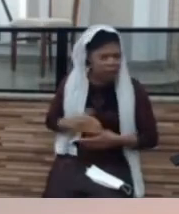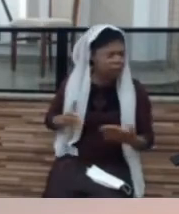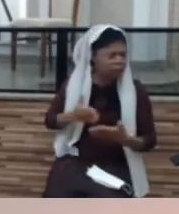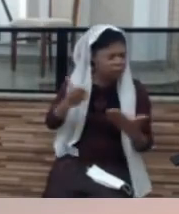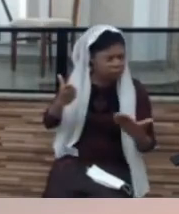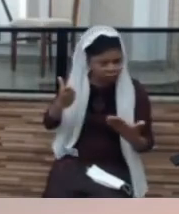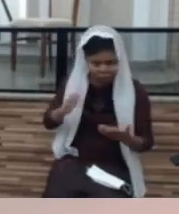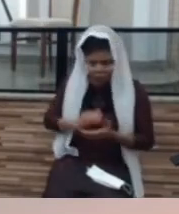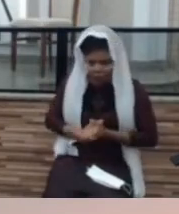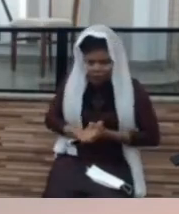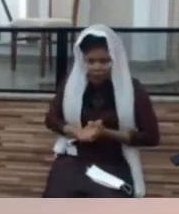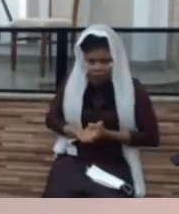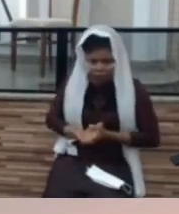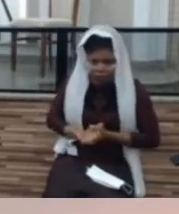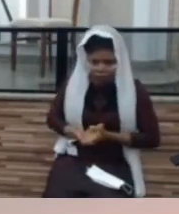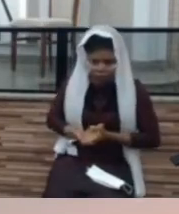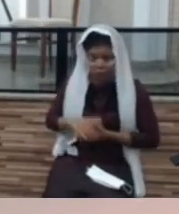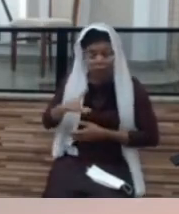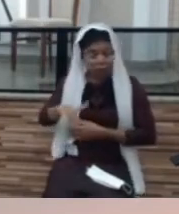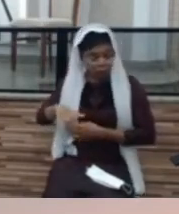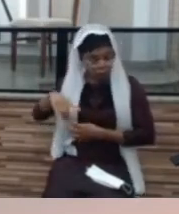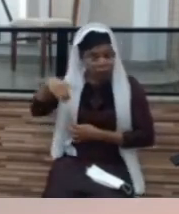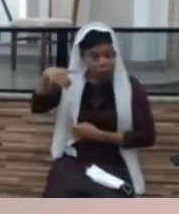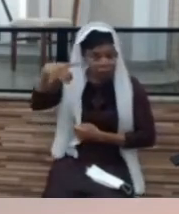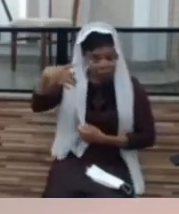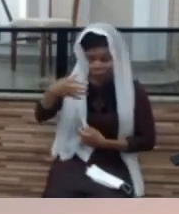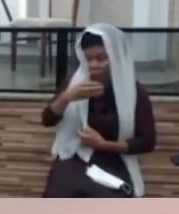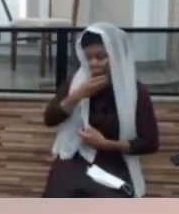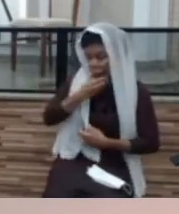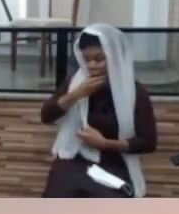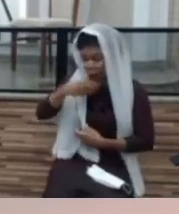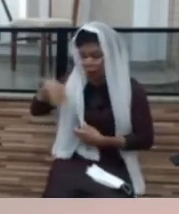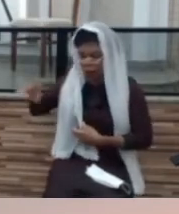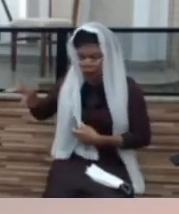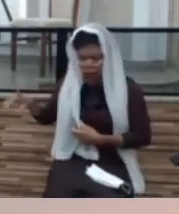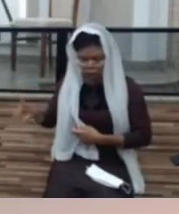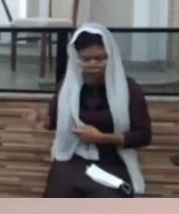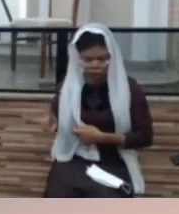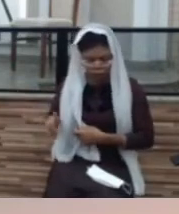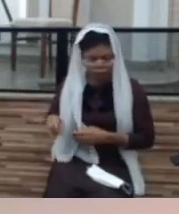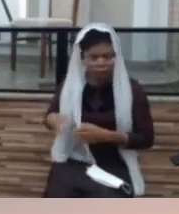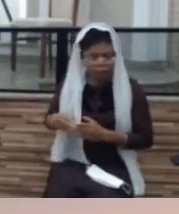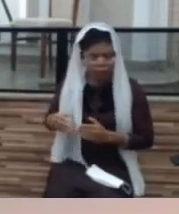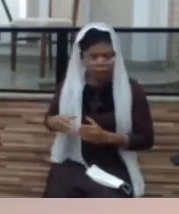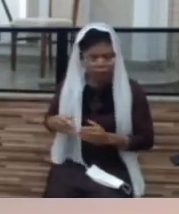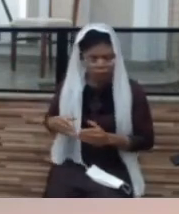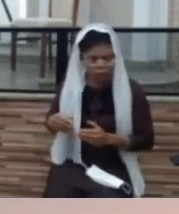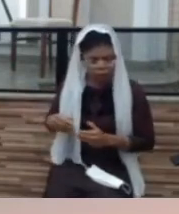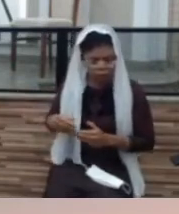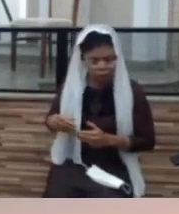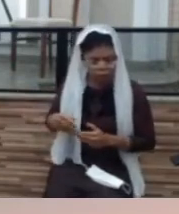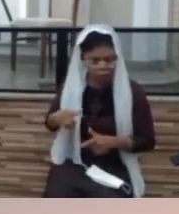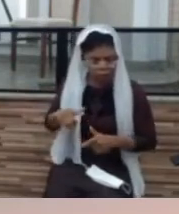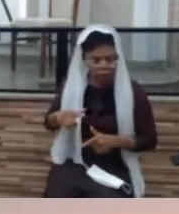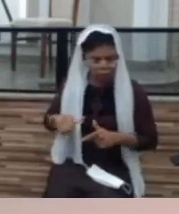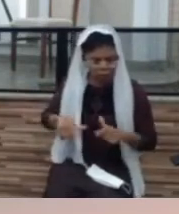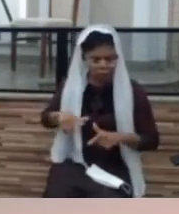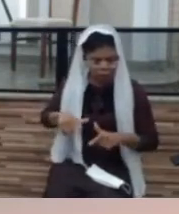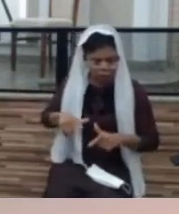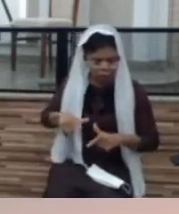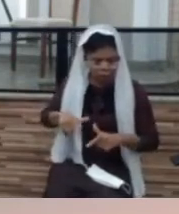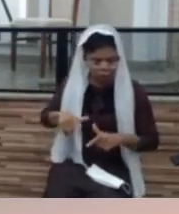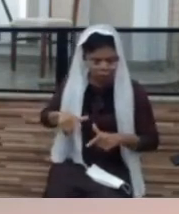tempo, Neemias voltou, pediu licença de novo para voltar e dar continuidade ao trabalho, continuidade